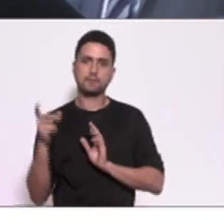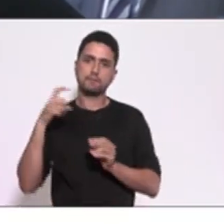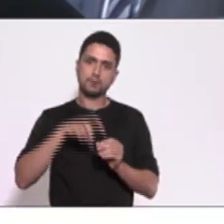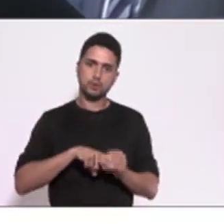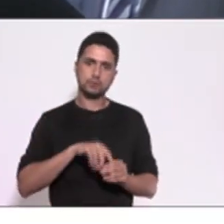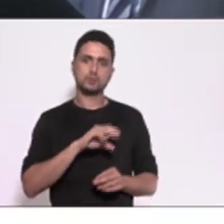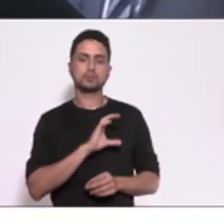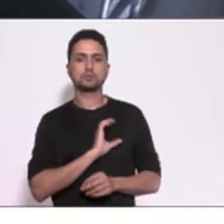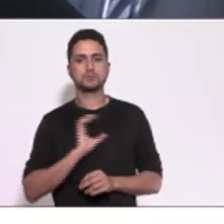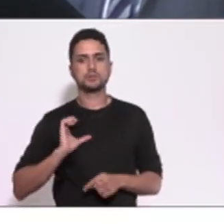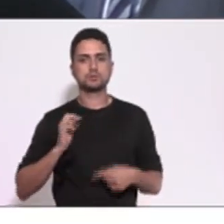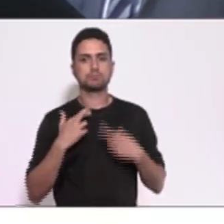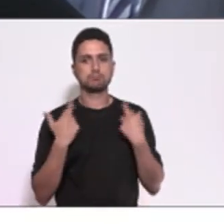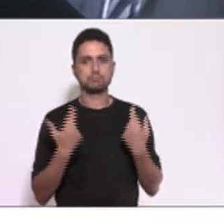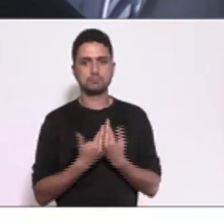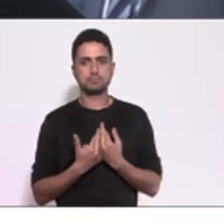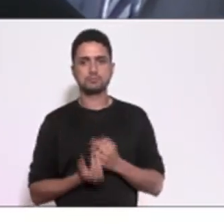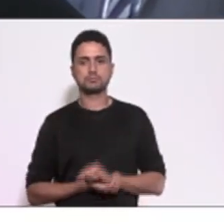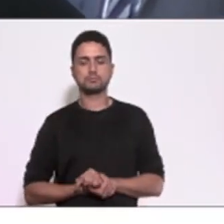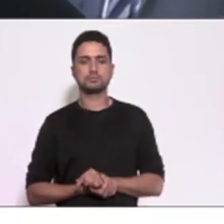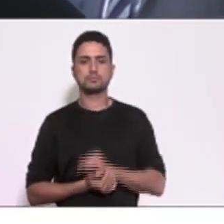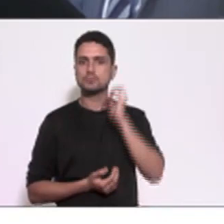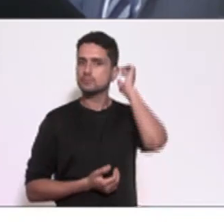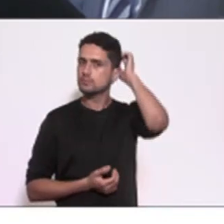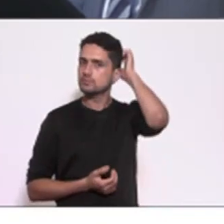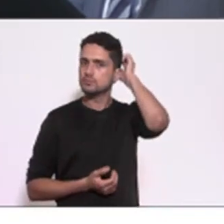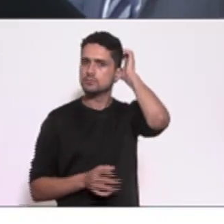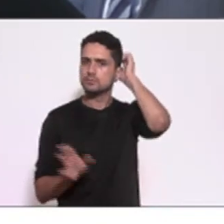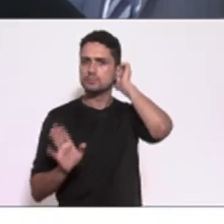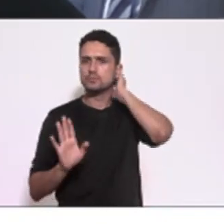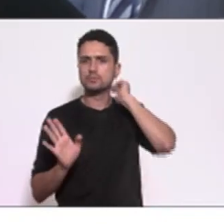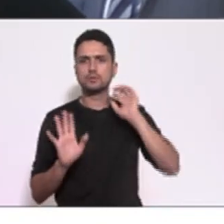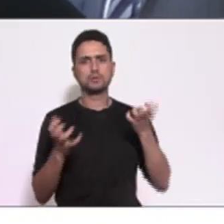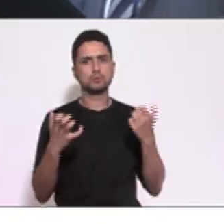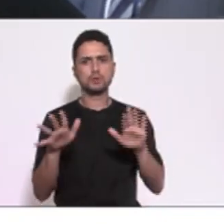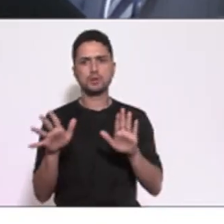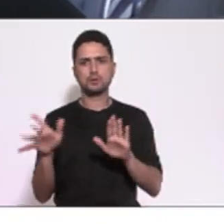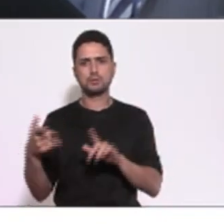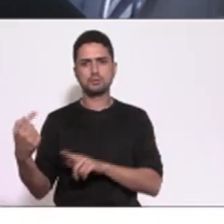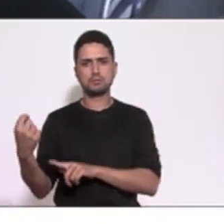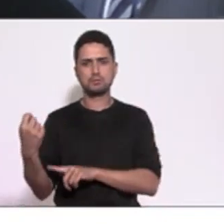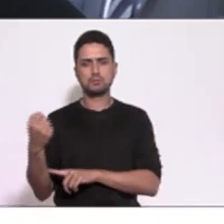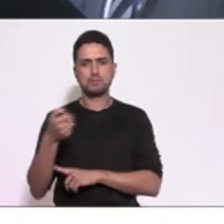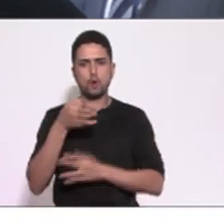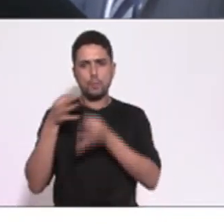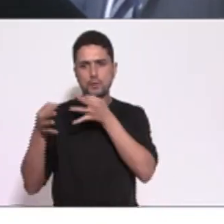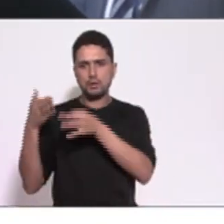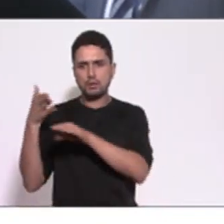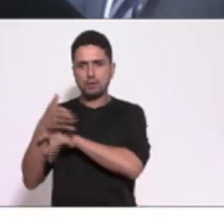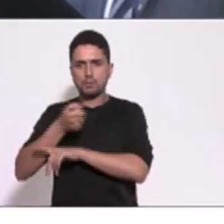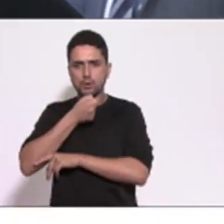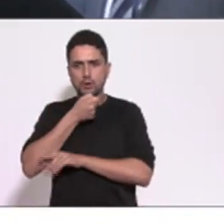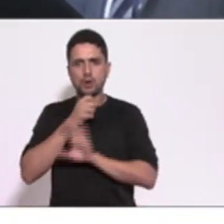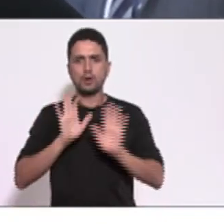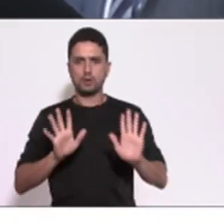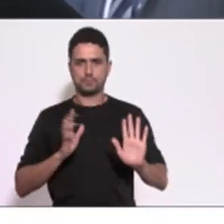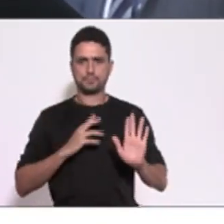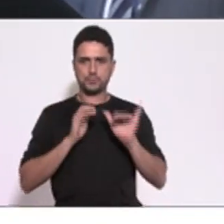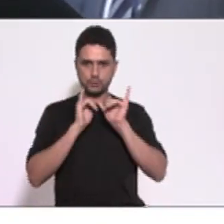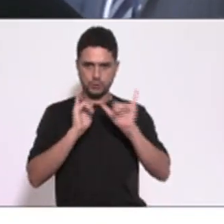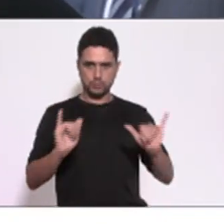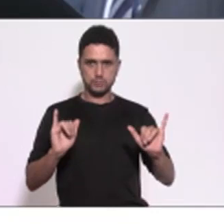comissões. Aproveitar aqui, não vou permitir a parte no microfone, mas eu vou anunciar aqui para todos os membros